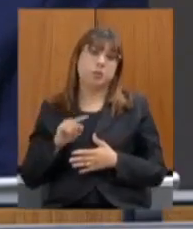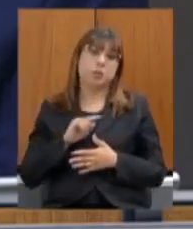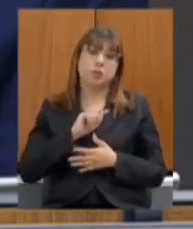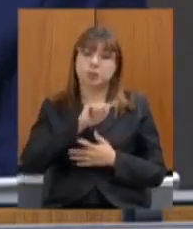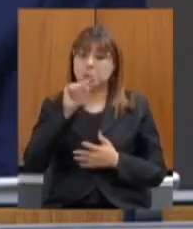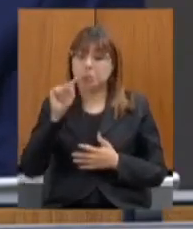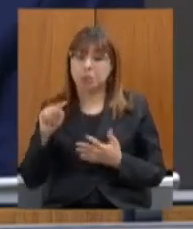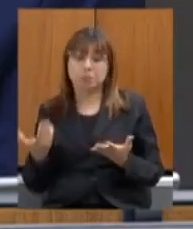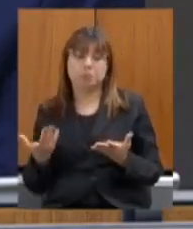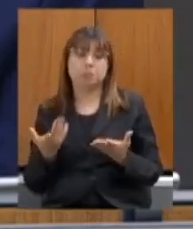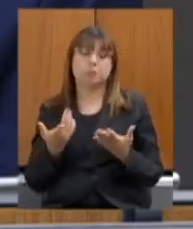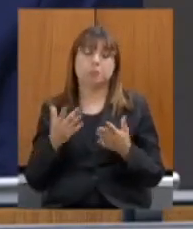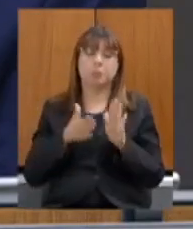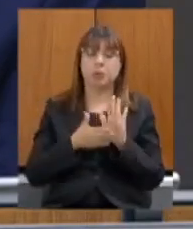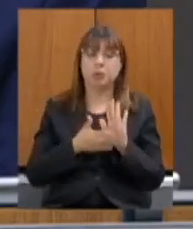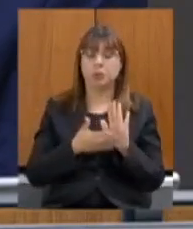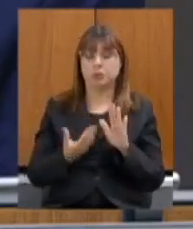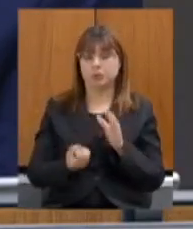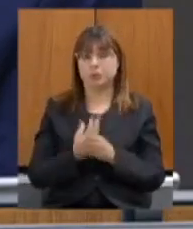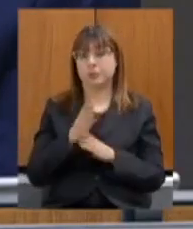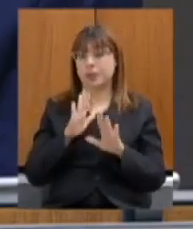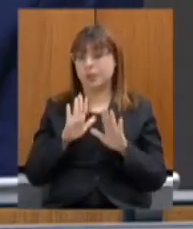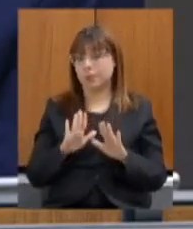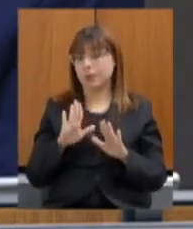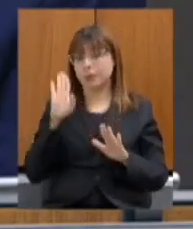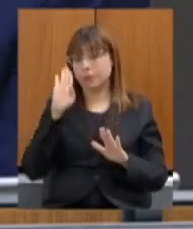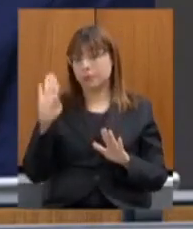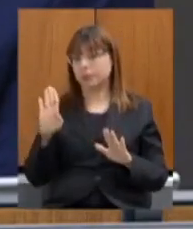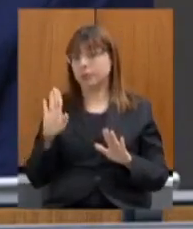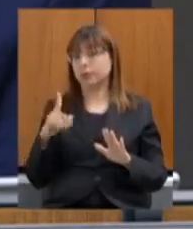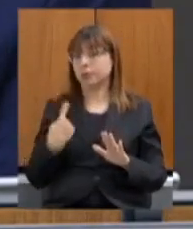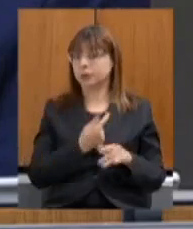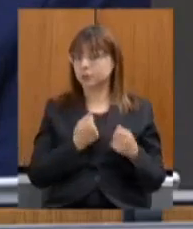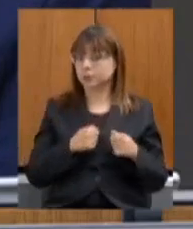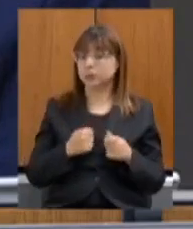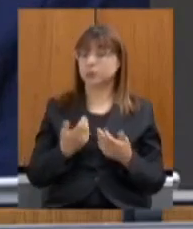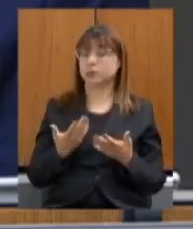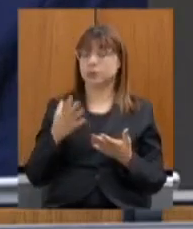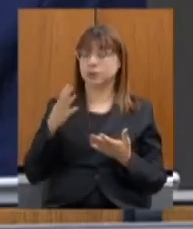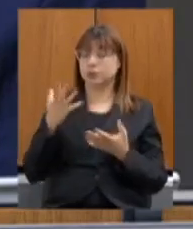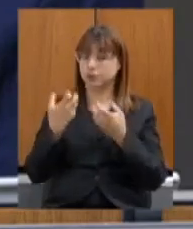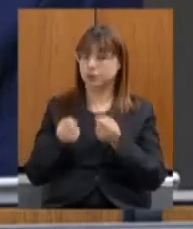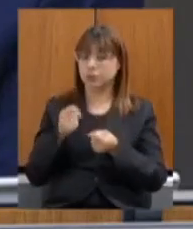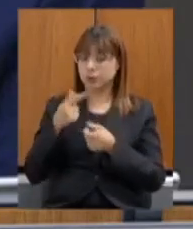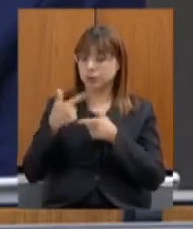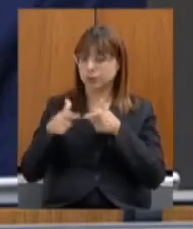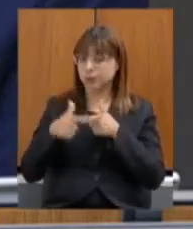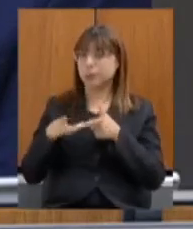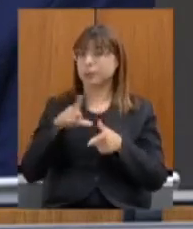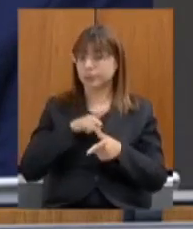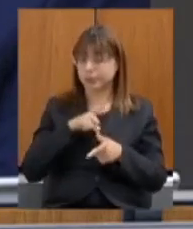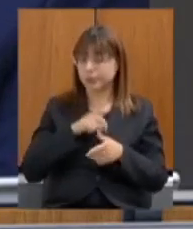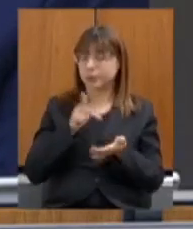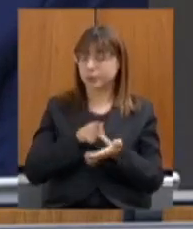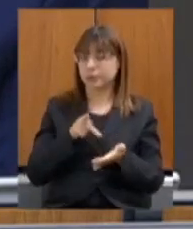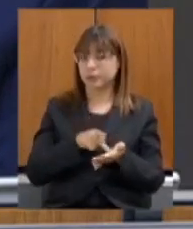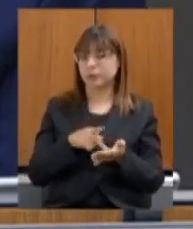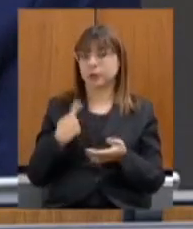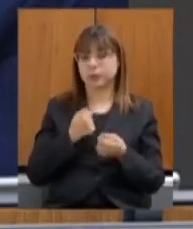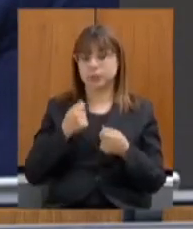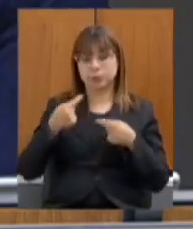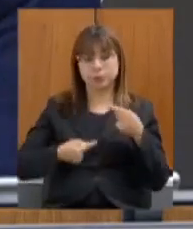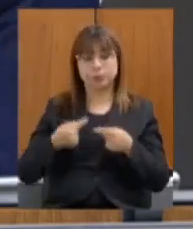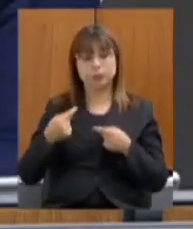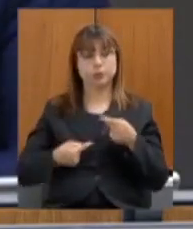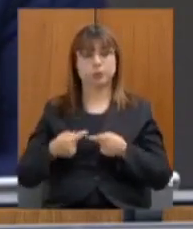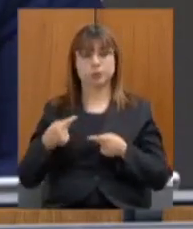propostas que possam aparecer. O importante é que, de uma vez por todas, a gente encare de frente esse problema da situação fiscal do nosso estado e discuta ela. Acho que